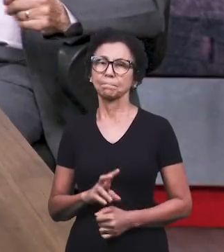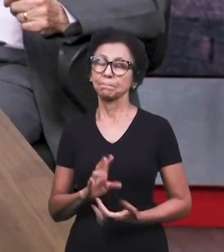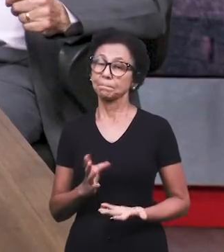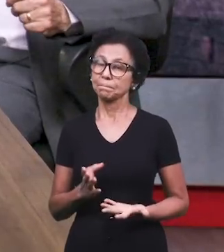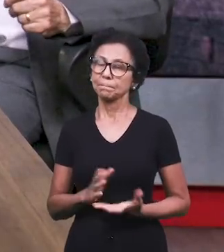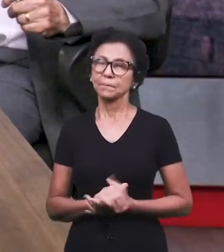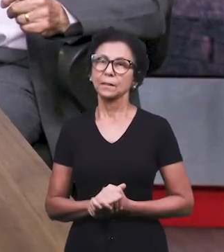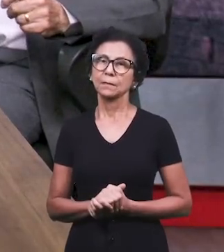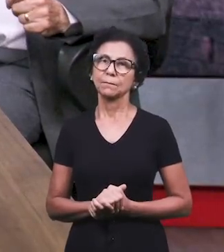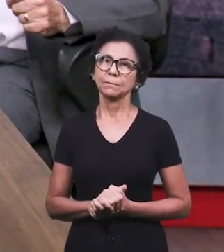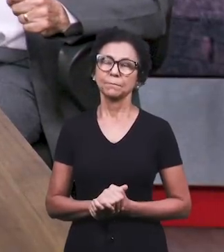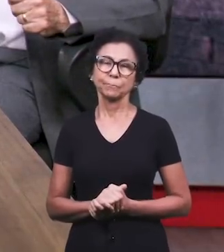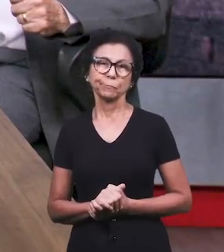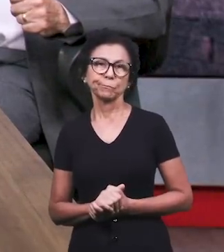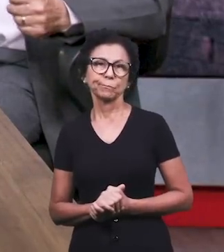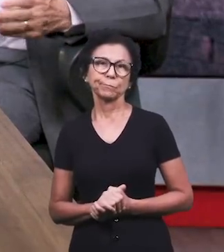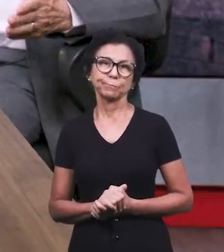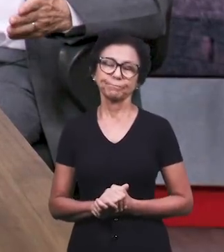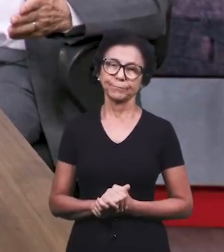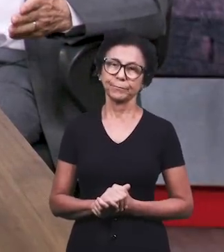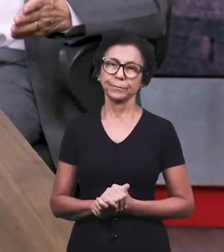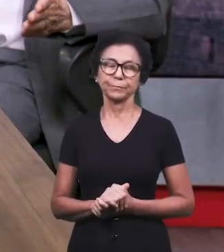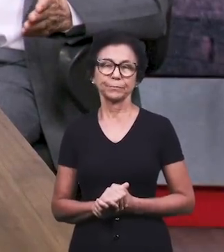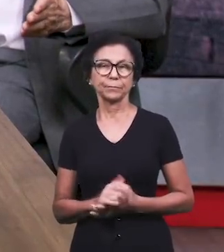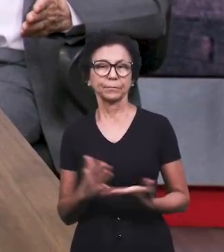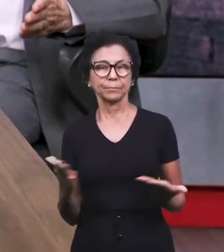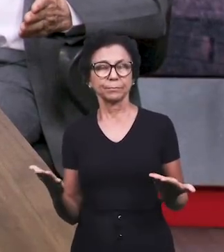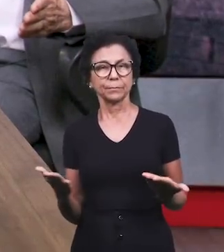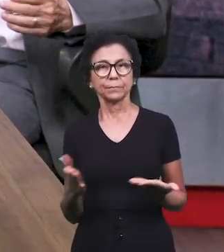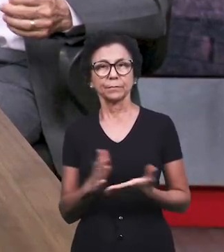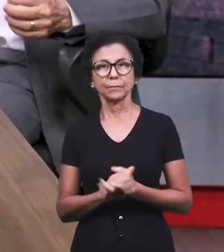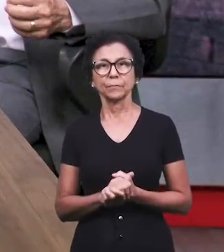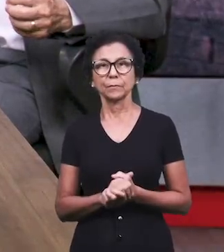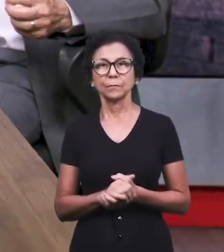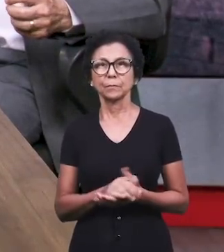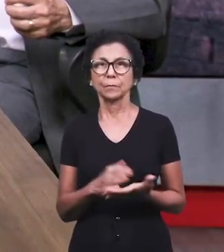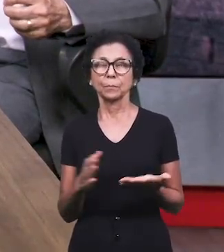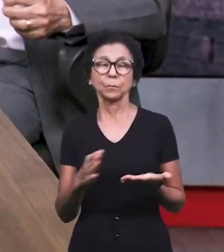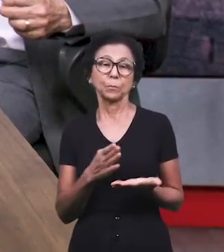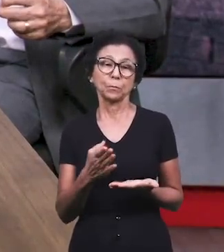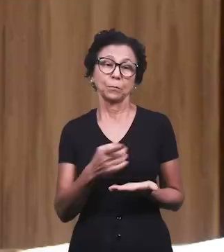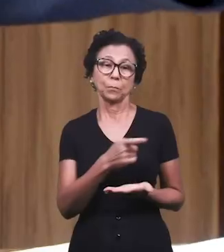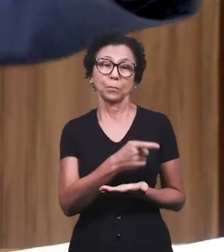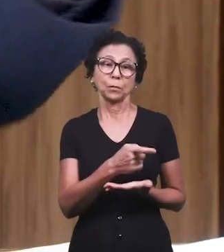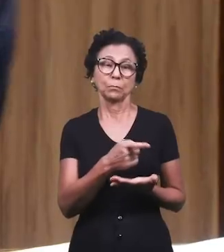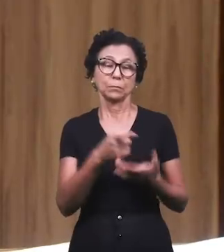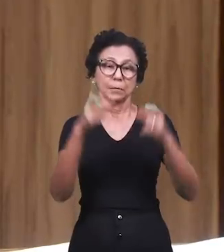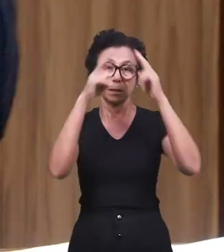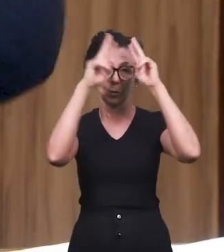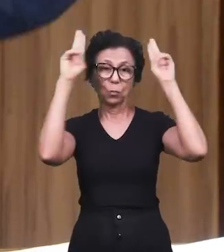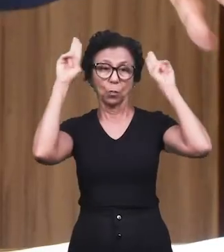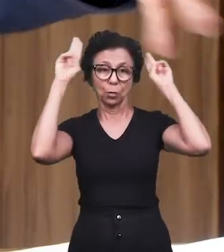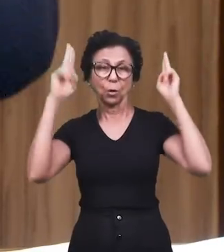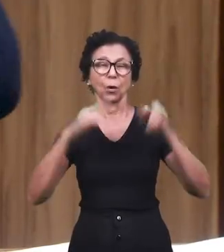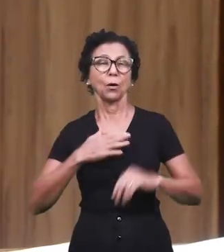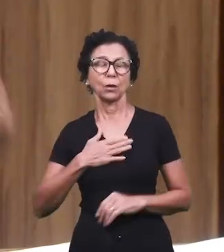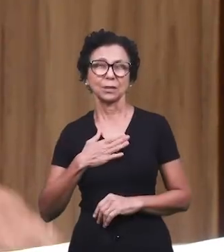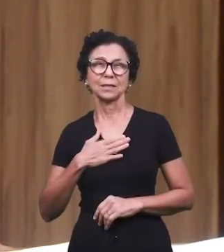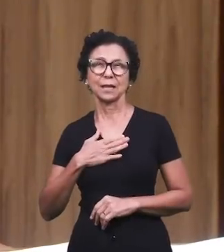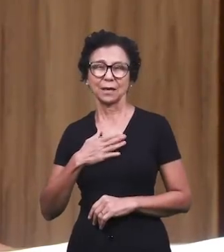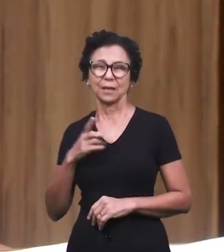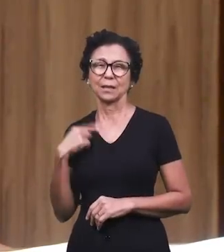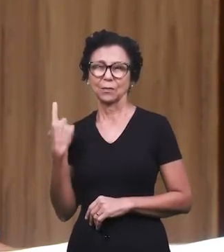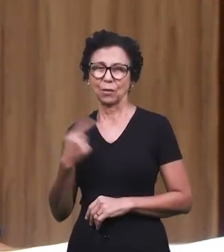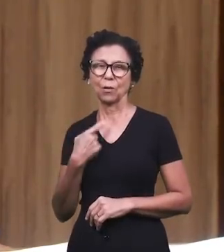né? Ficava ali no meio termo, ali não podia nem para um lado nem para o outro. Então falava, o povo até pensava, esse aí, pelo menos dos nossos, você está governando, tá bom o